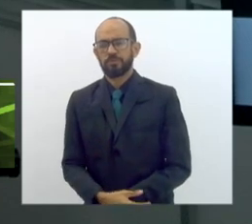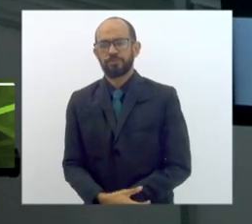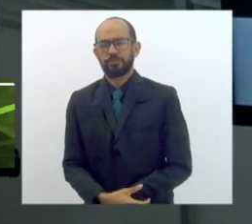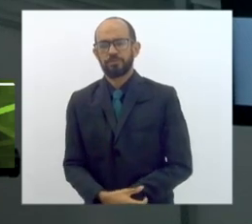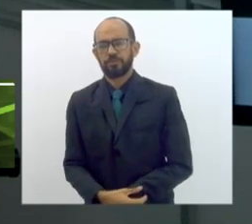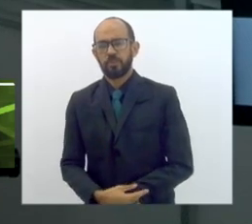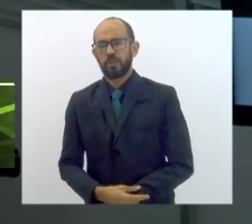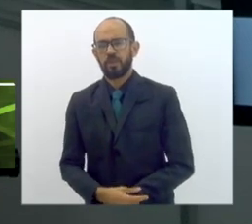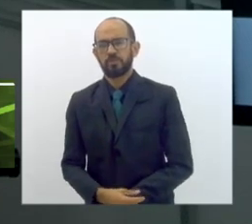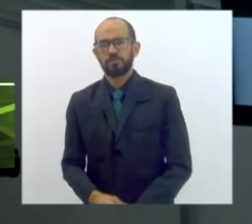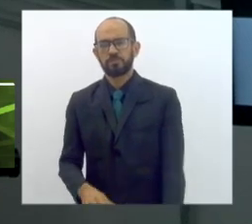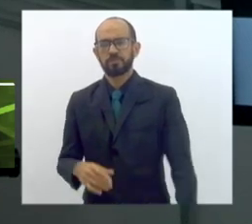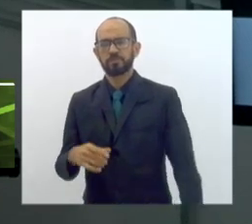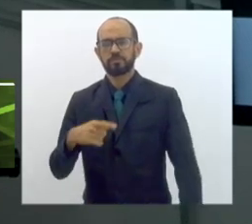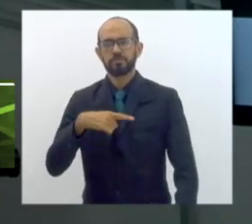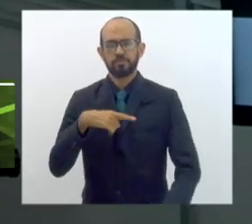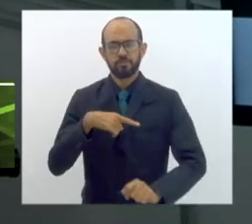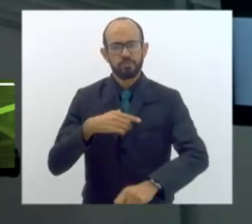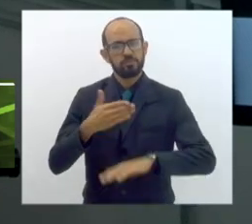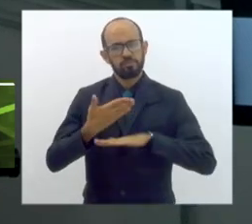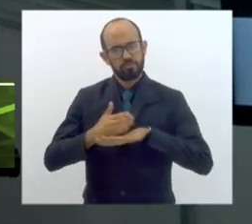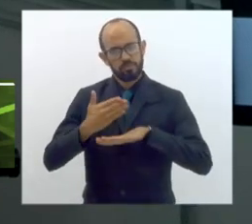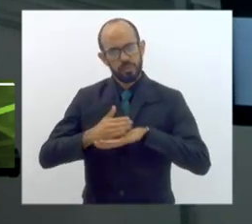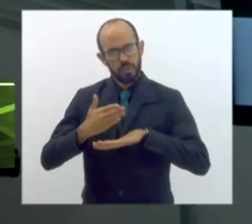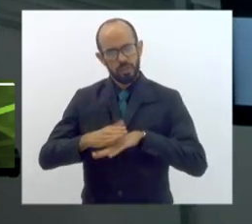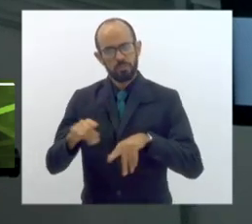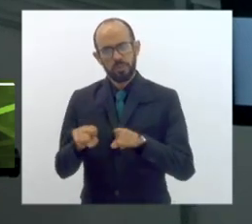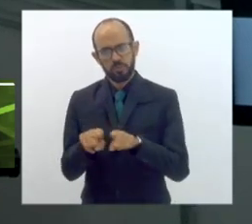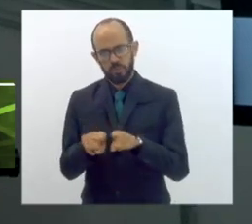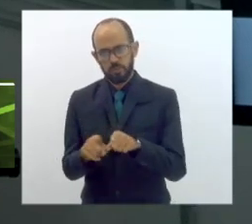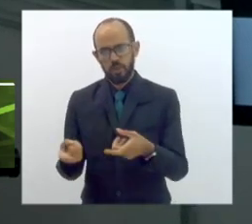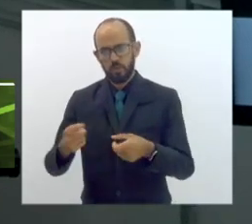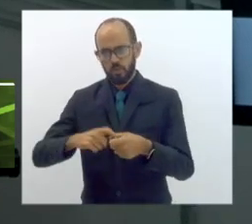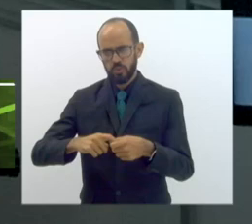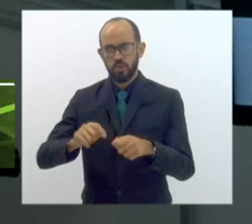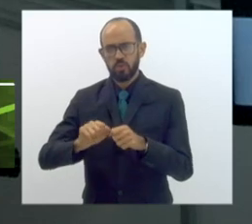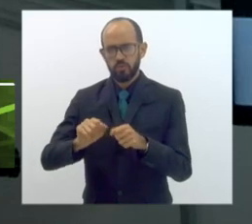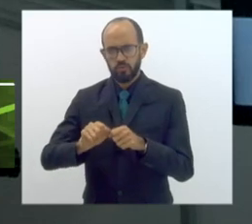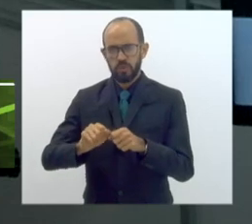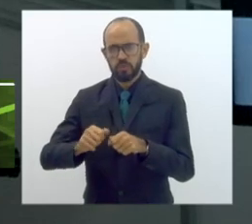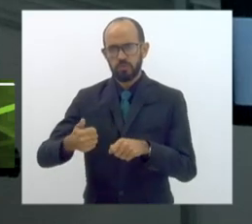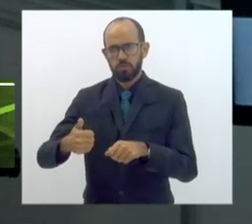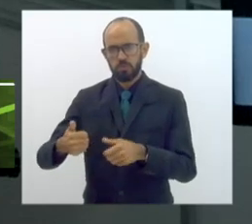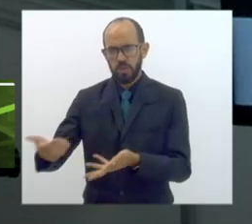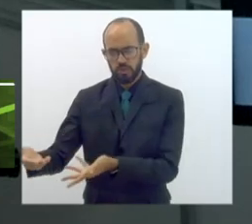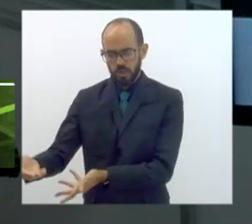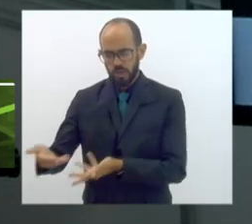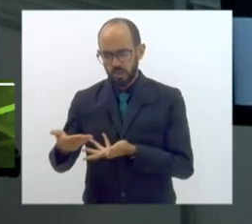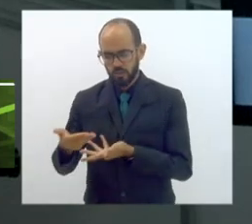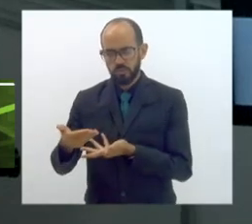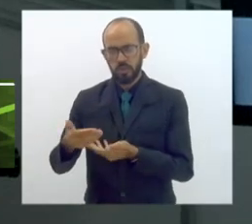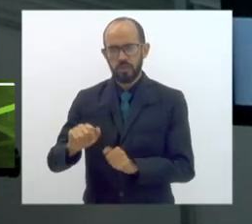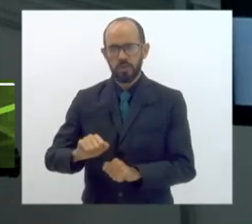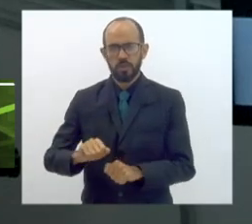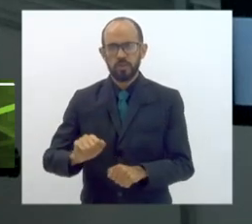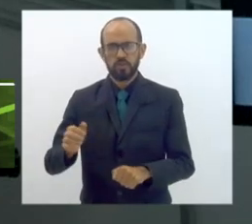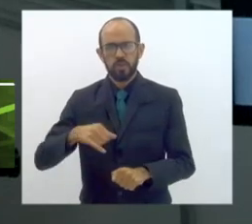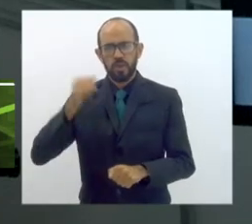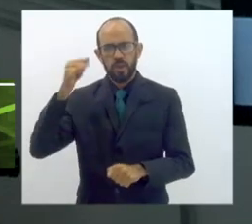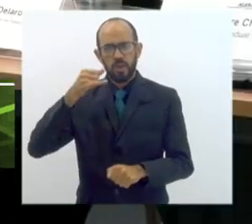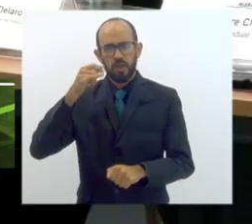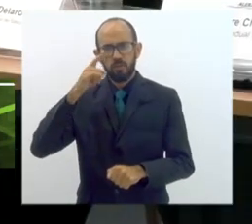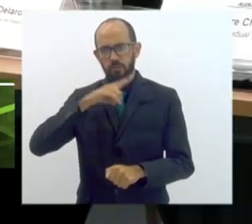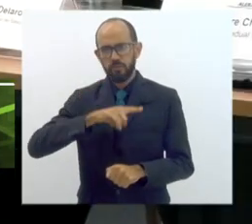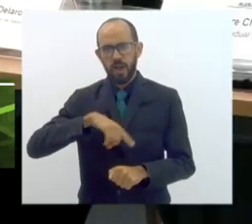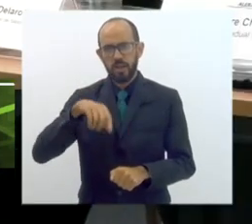estou mencionando algumas capacitações que o consórcio ofertou, de primeiros socorros, erros evitáveis na terceirização